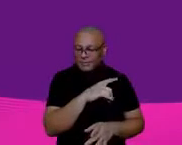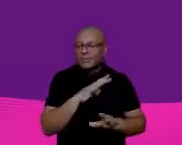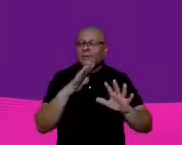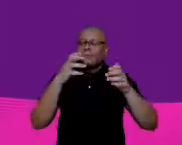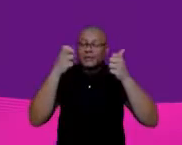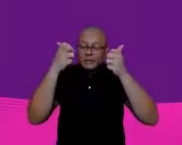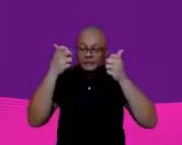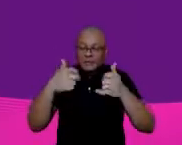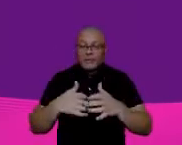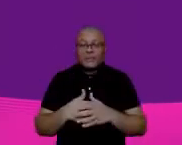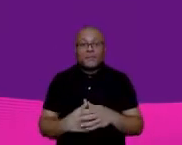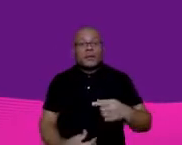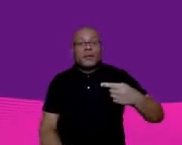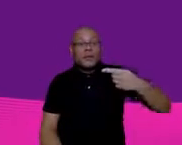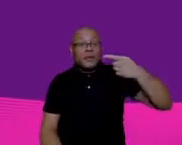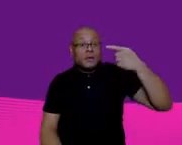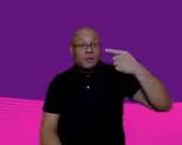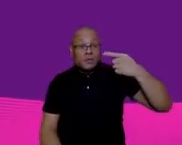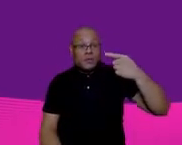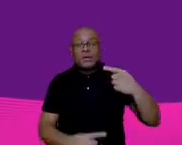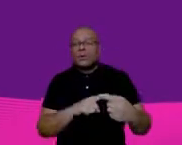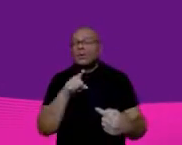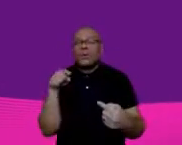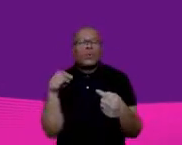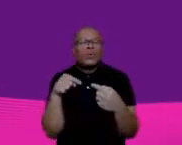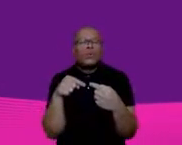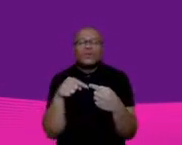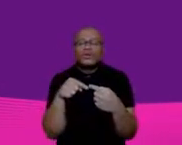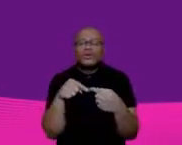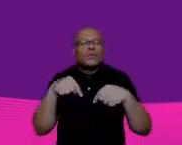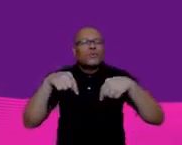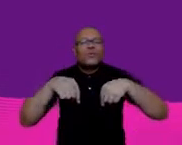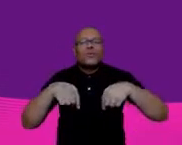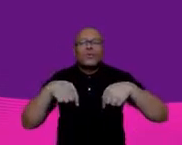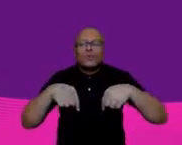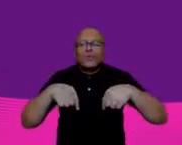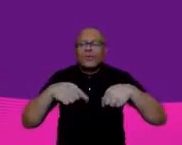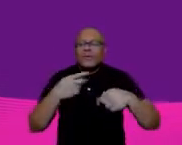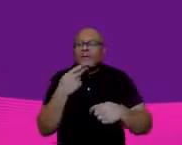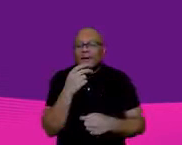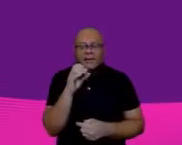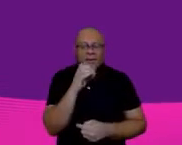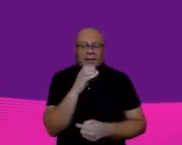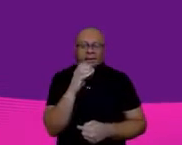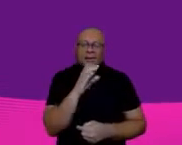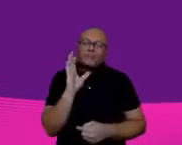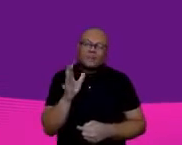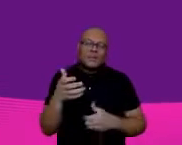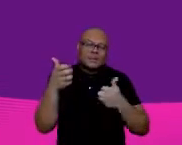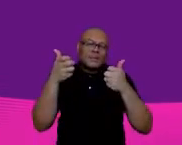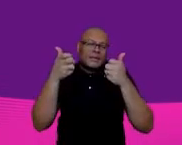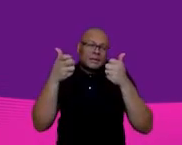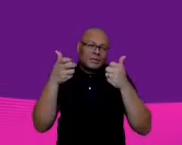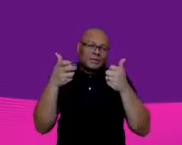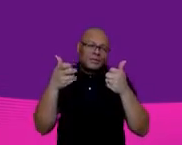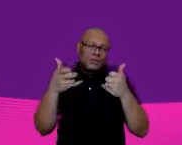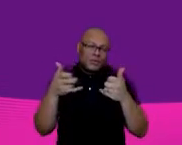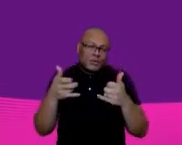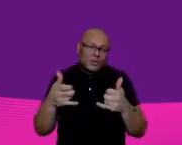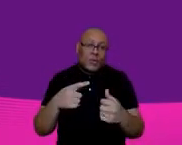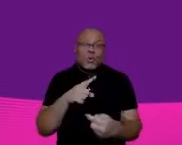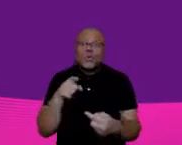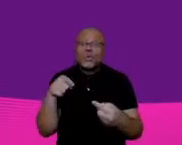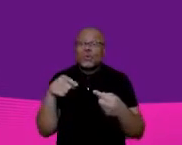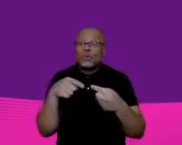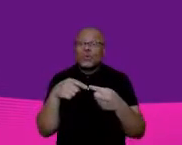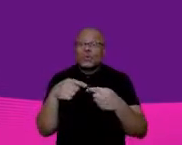Primeiro, como a gente tem um objetivo dessa sessão, é falar um pouquinho rapidamente, que já foi muito bem explicado sobre os objetivos da cirurgia robótica,